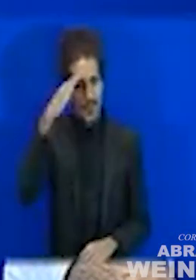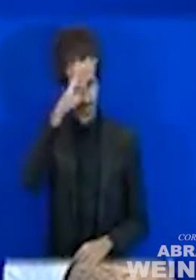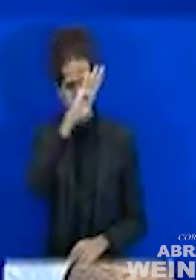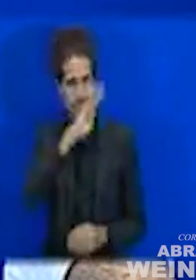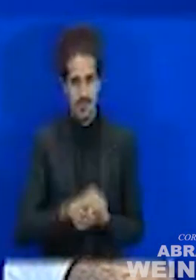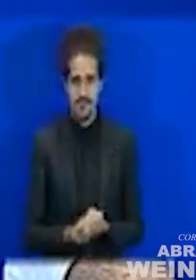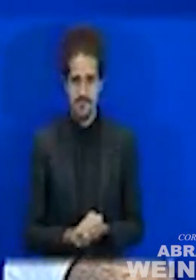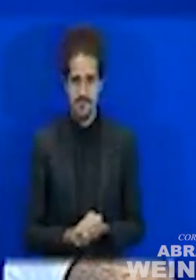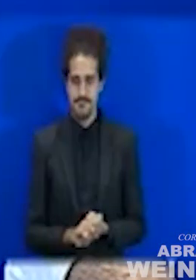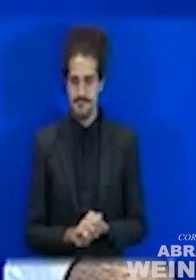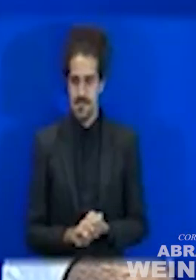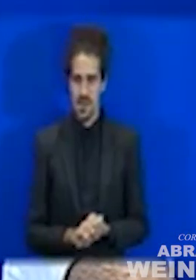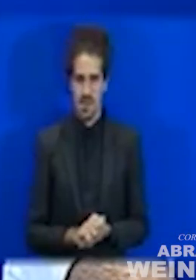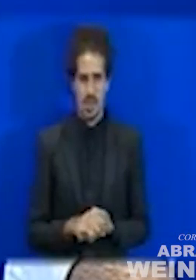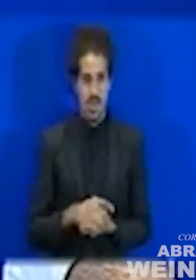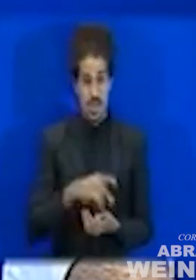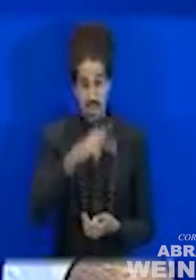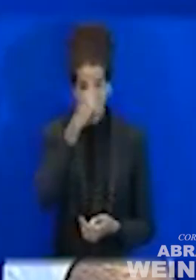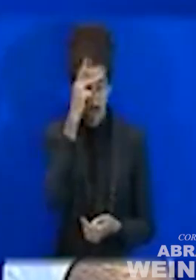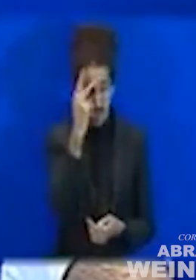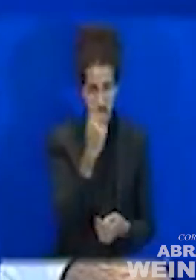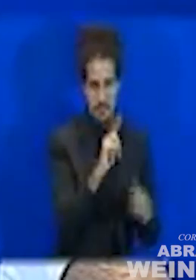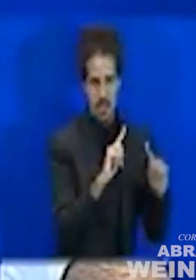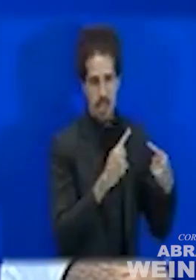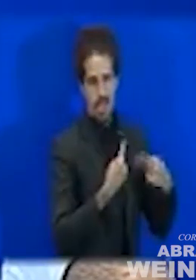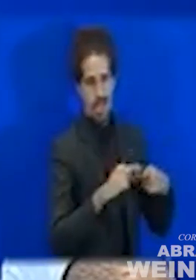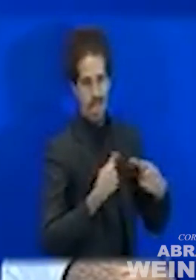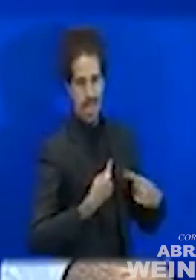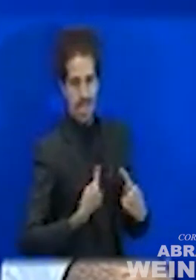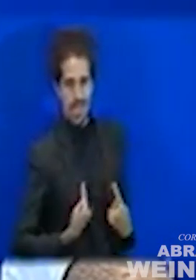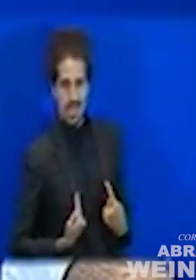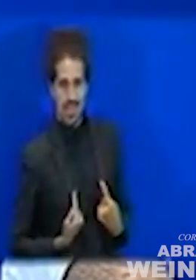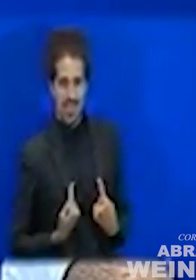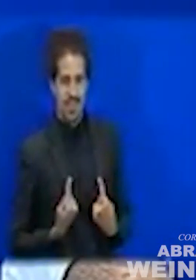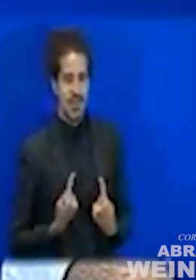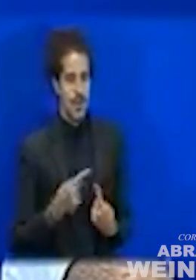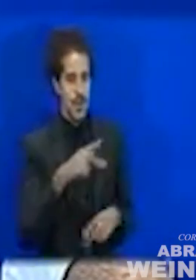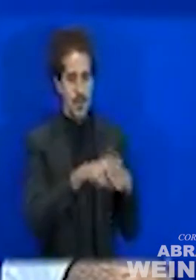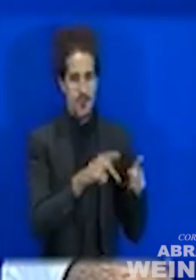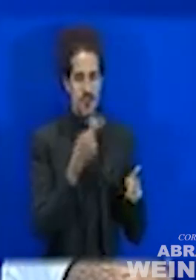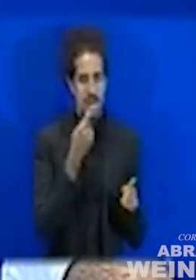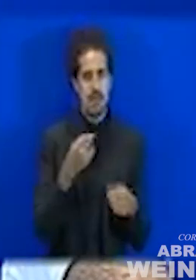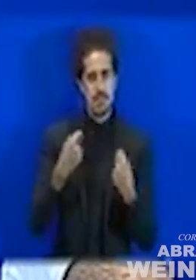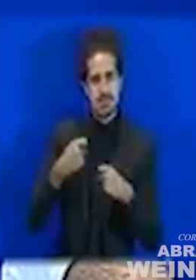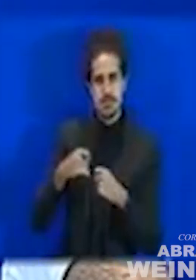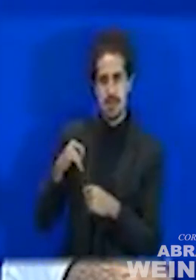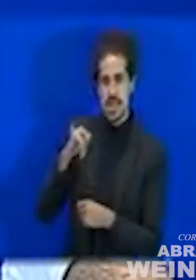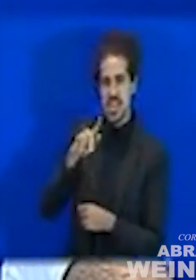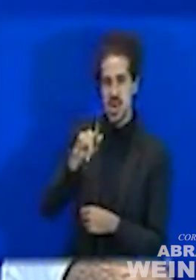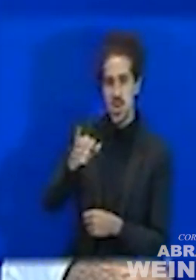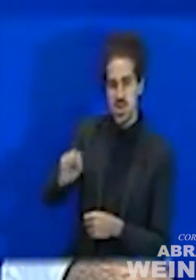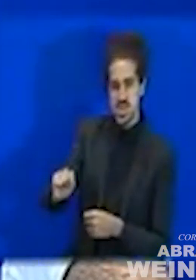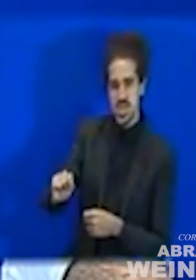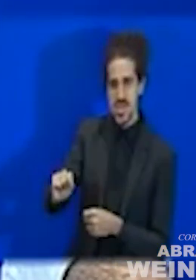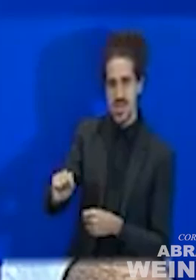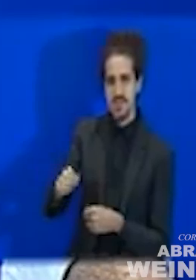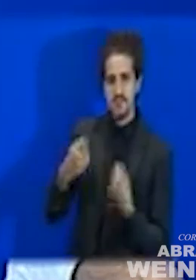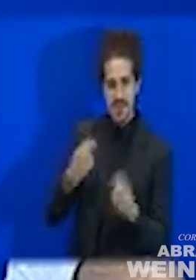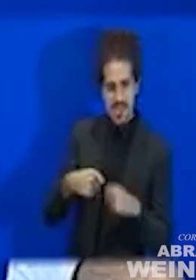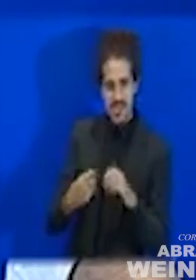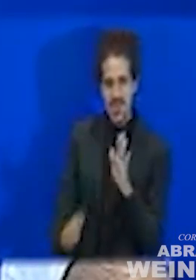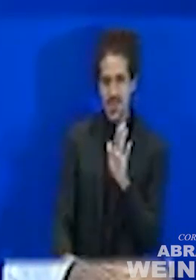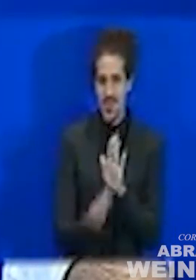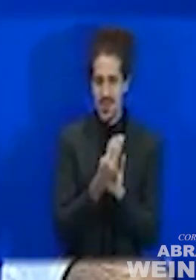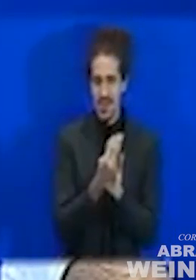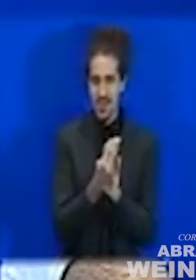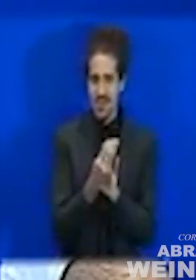Aliás, sofremos críticas por não ter questões ideológicas. Teve um jornal que falou, mas não falou de não sei o quê. Para